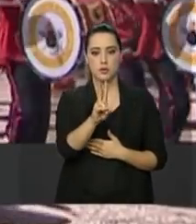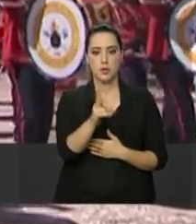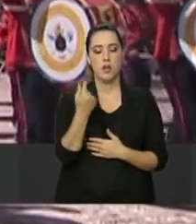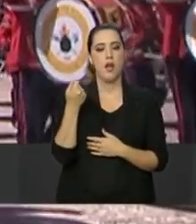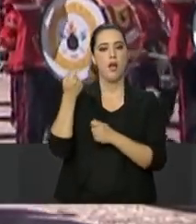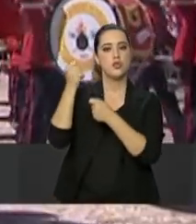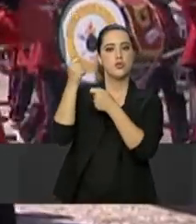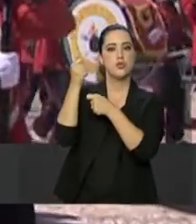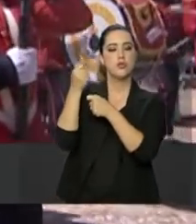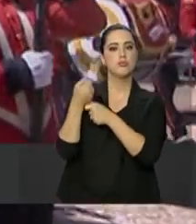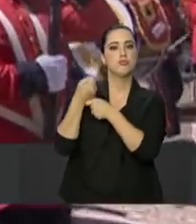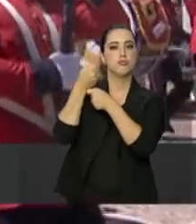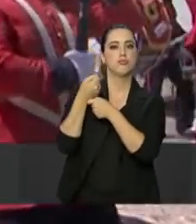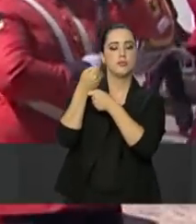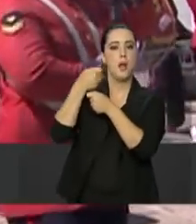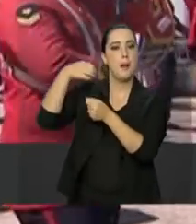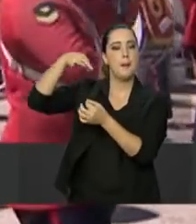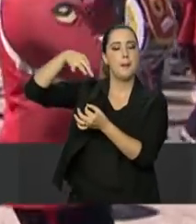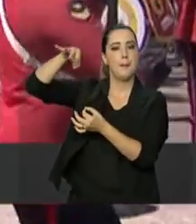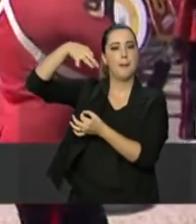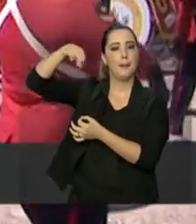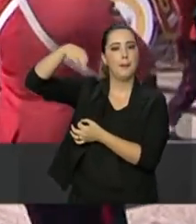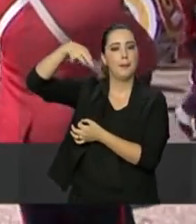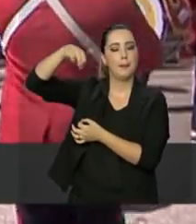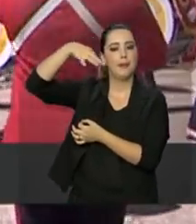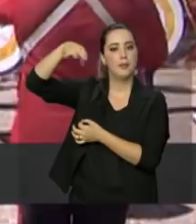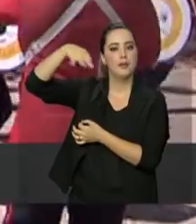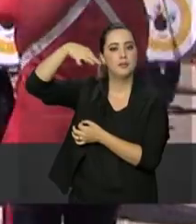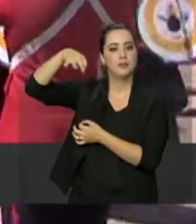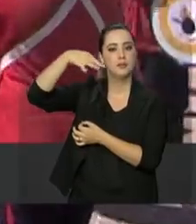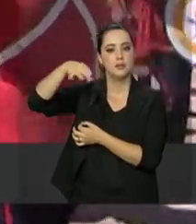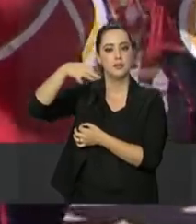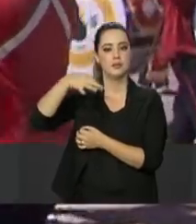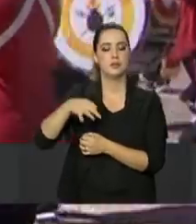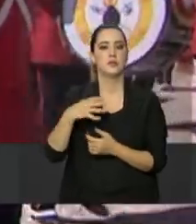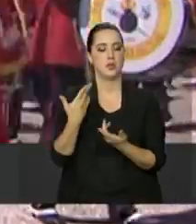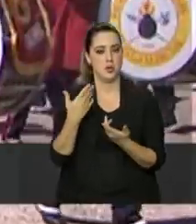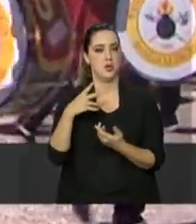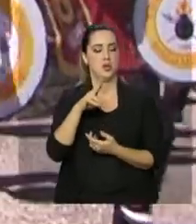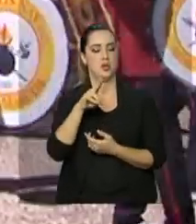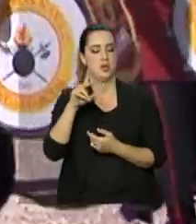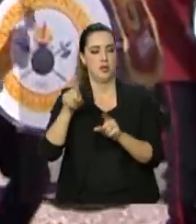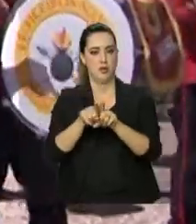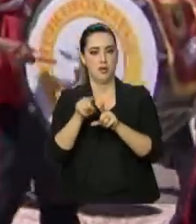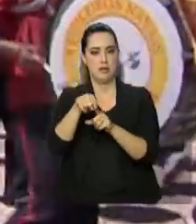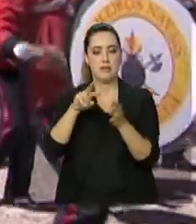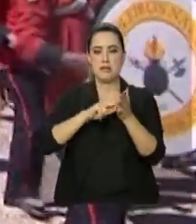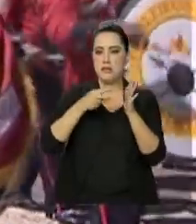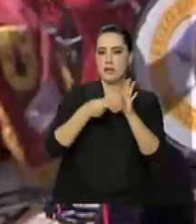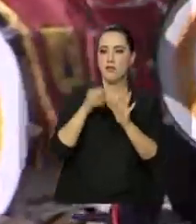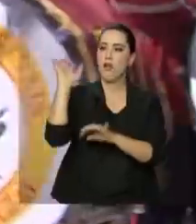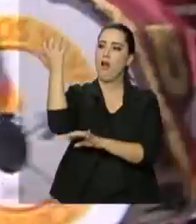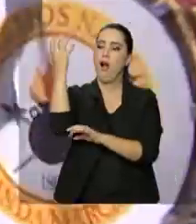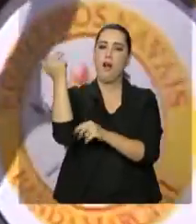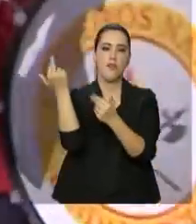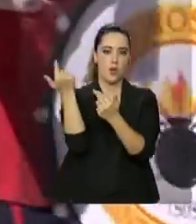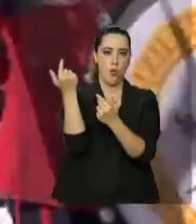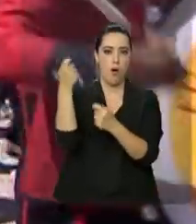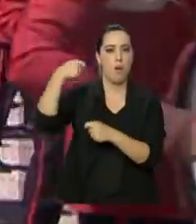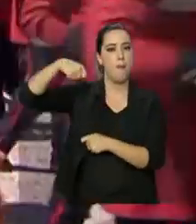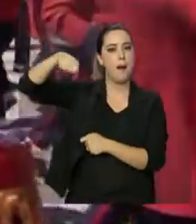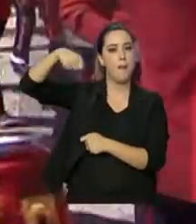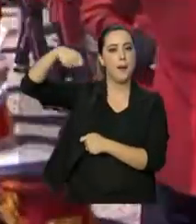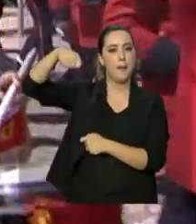de sinos. É o que estamos vendo agora. Isso mesmo, Mara. Tchelimbau é o nome disso. Que significa árvore de sinos. Ele tem uma história